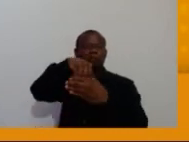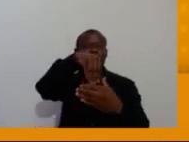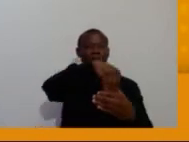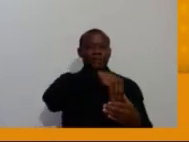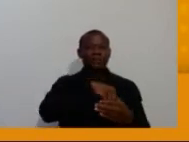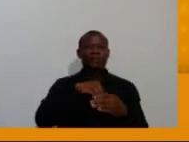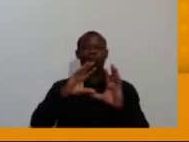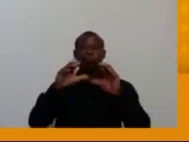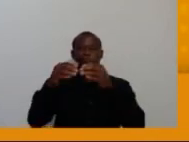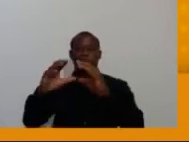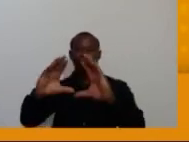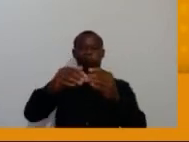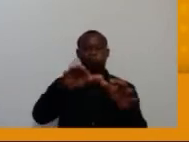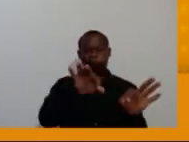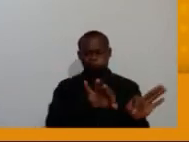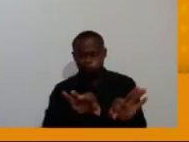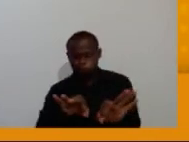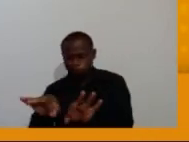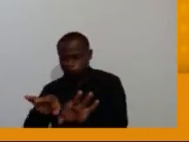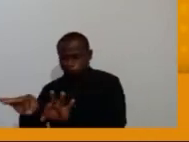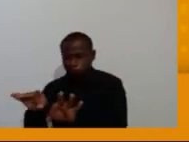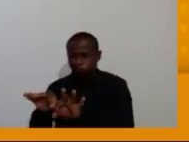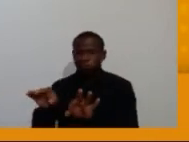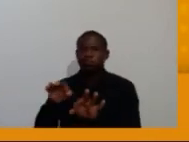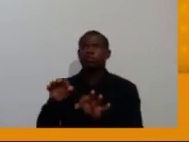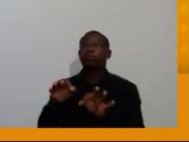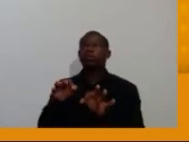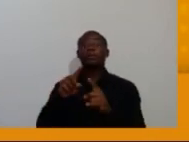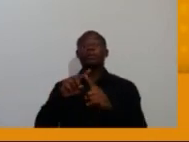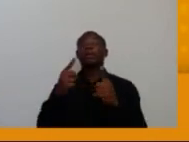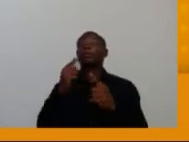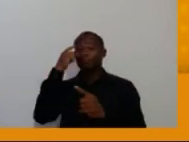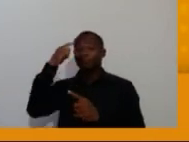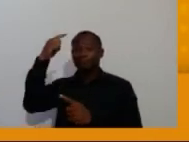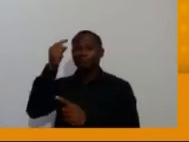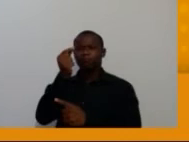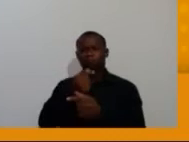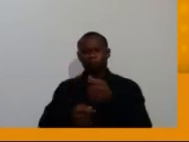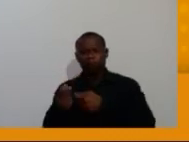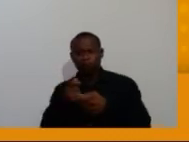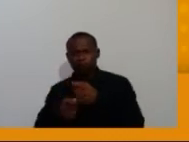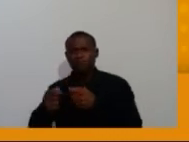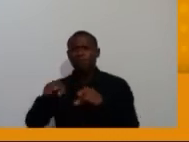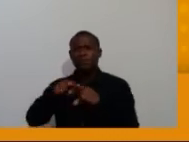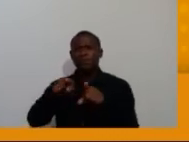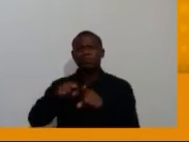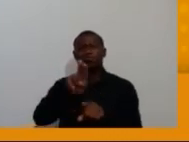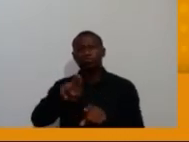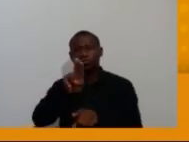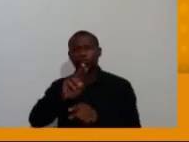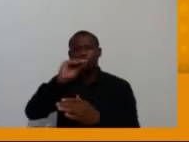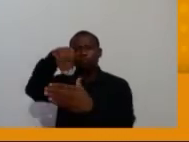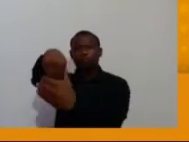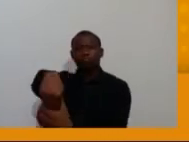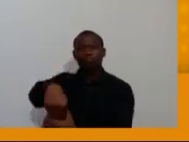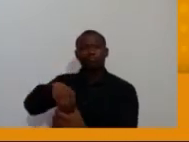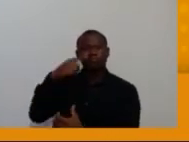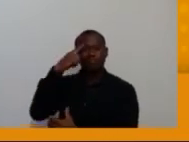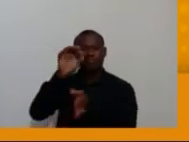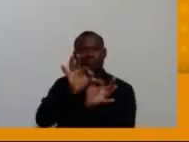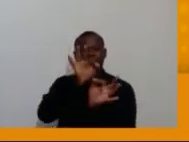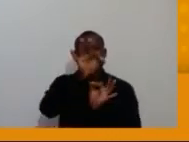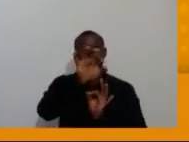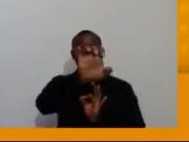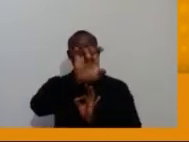se organizaram a partir dos seus recursos e utilizaram parcialmente a rede, só para entender como é que a educação à